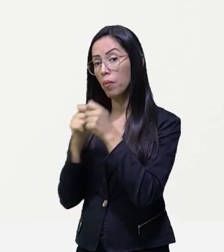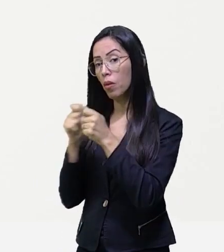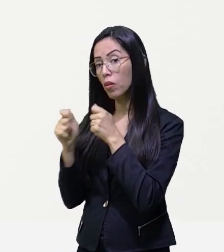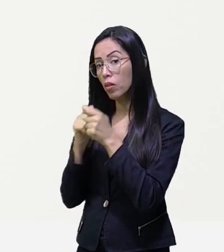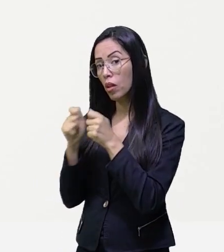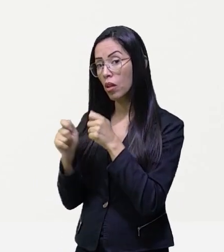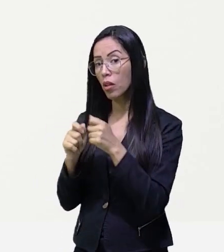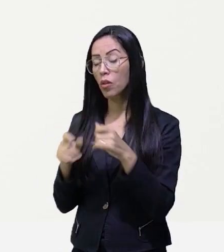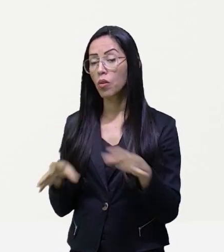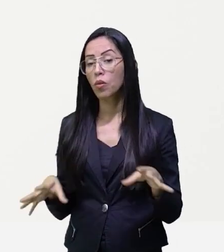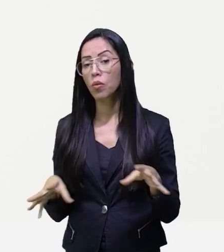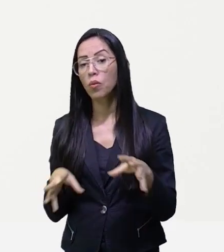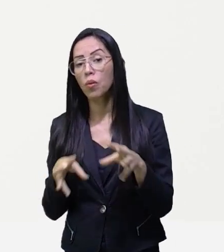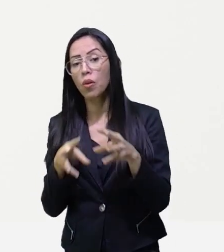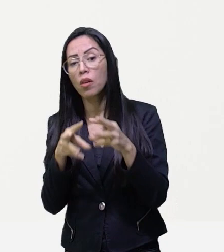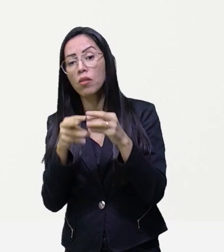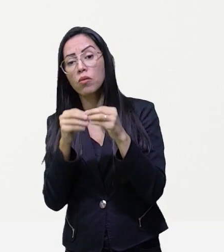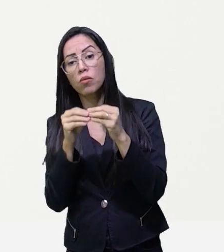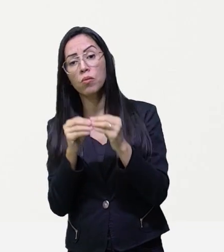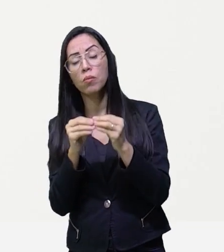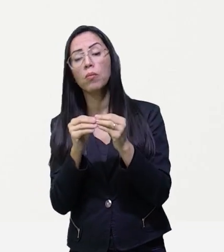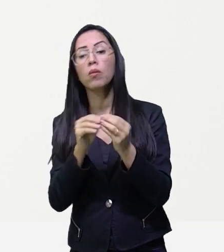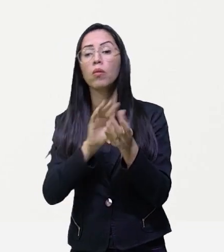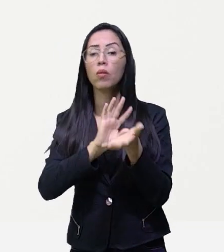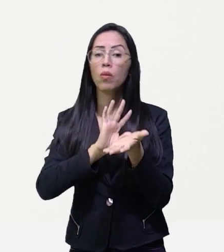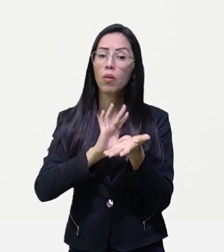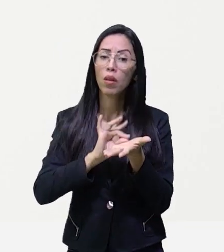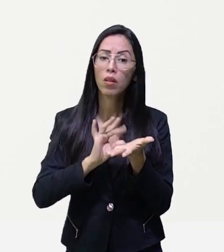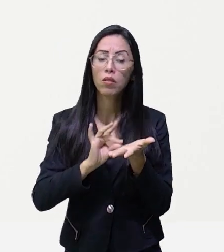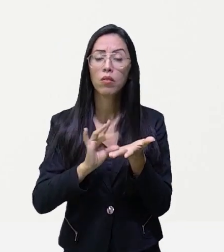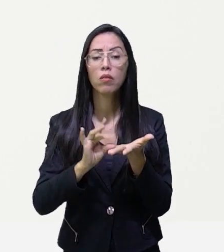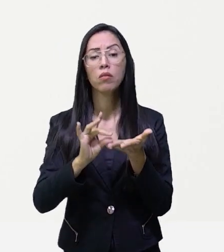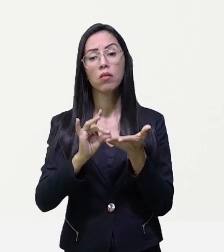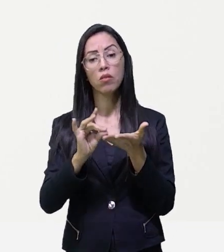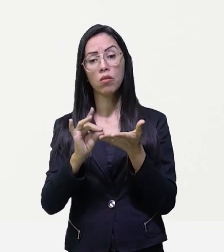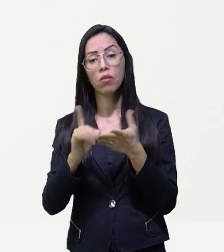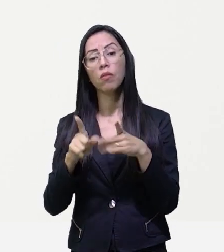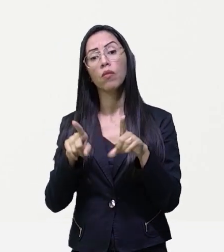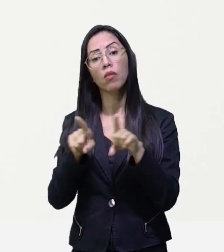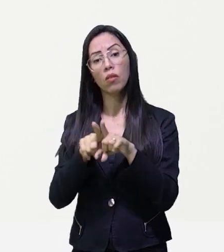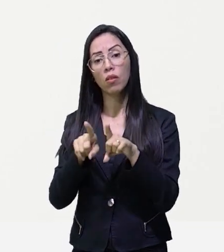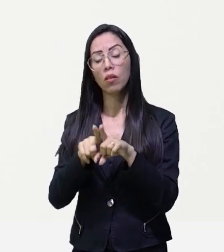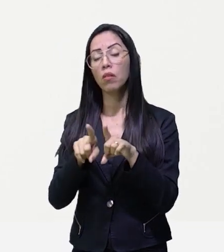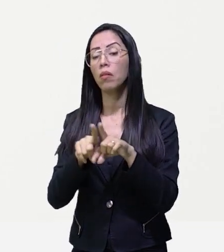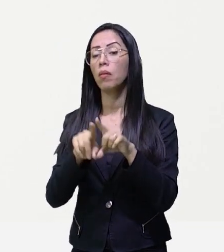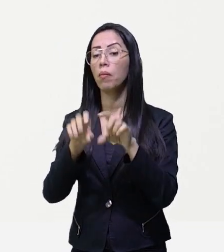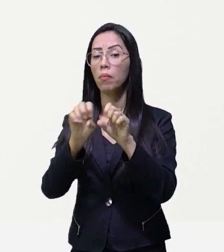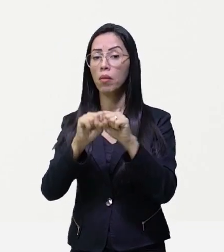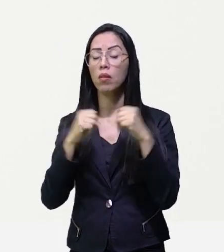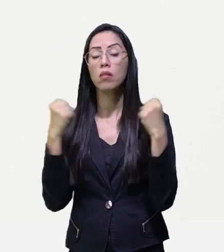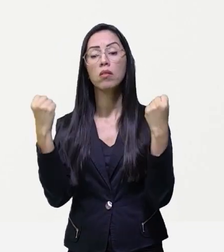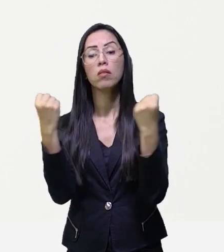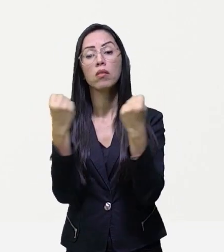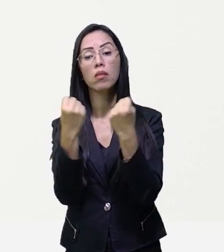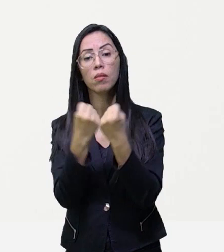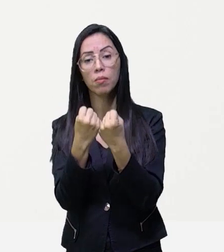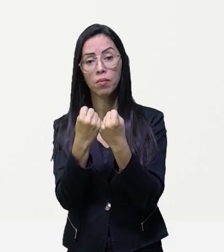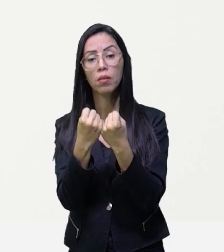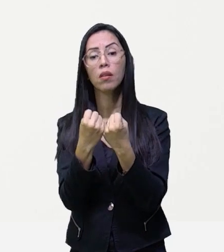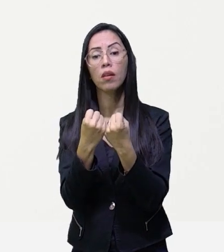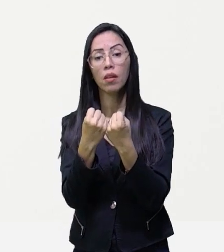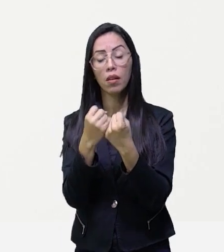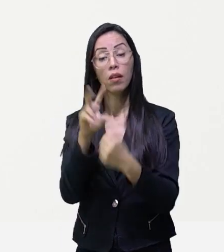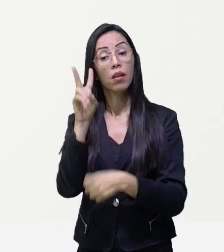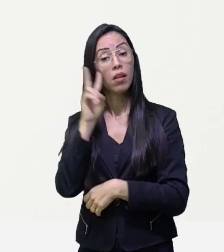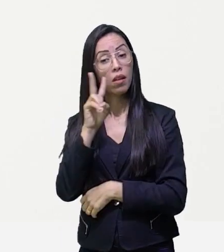reportagem, o resumo, o fichamento, o artigo científico, os seminários. Lembra